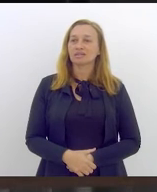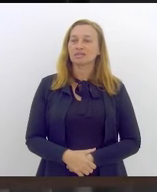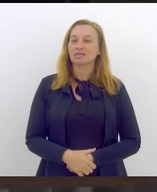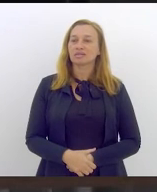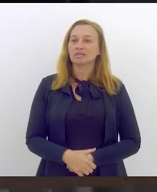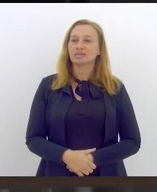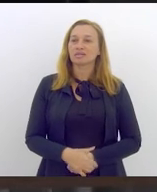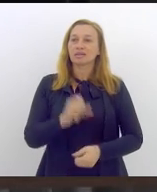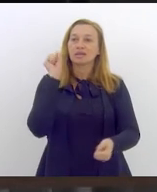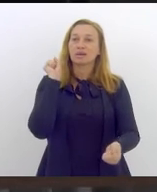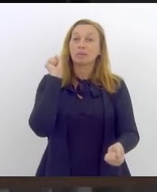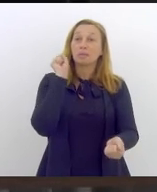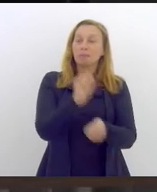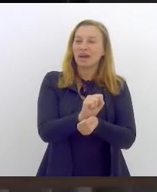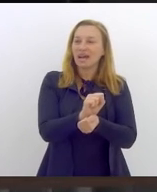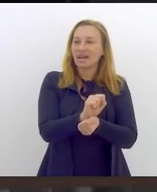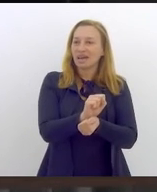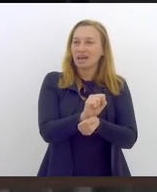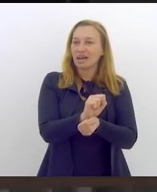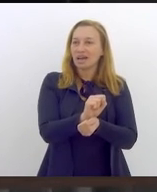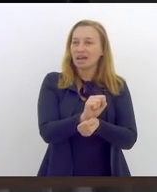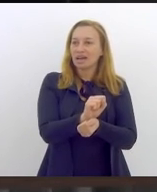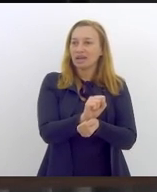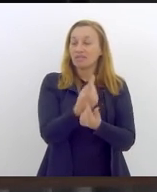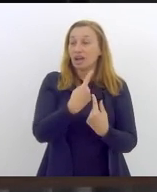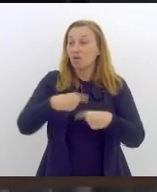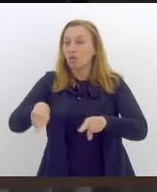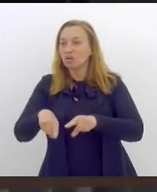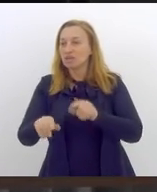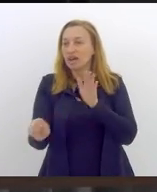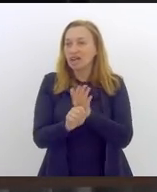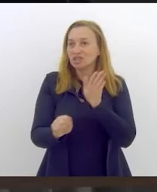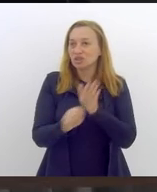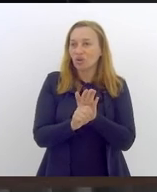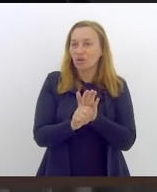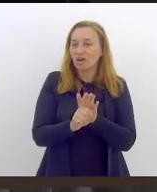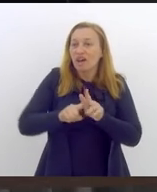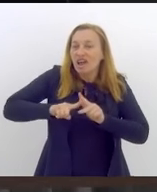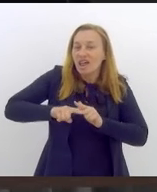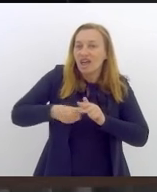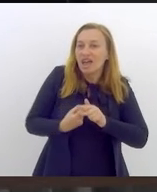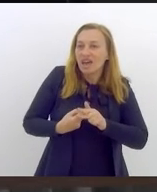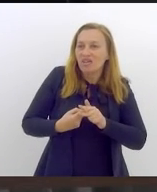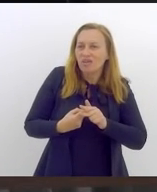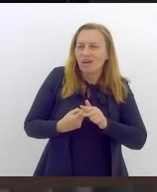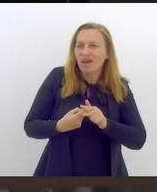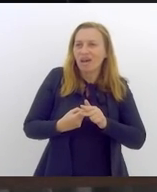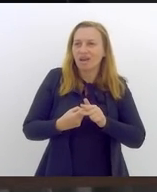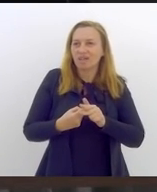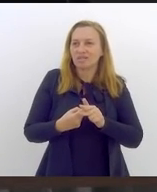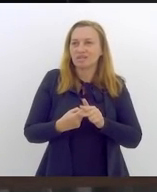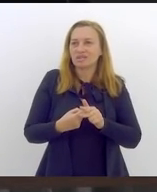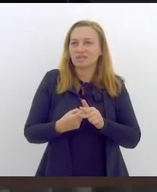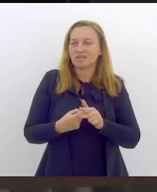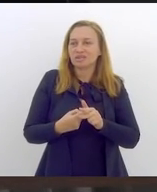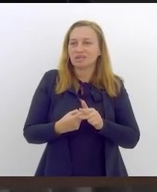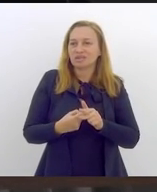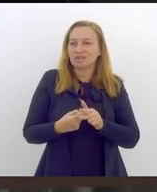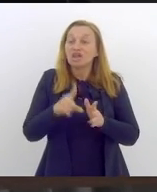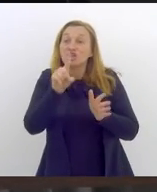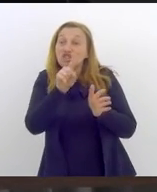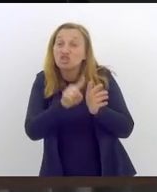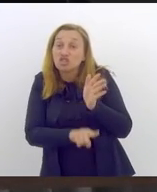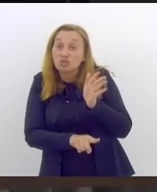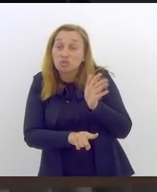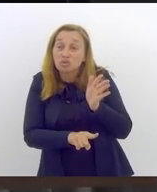as drogas regular descriminalizar redução